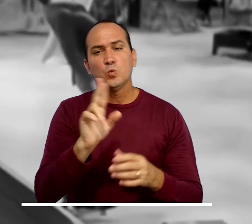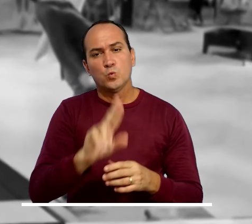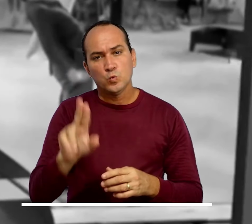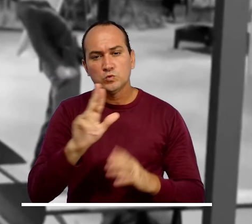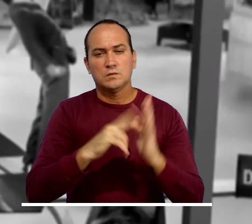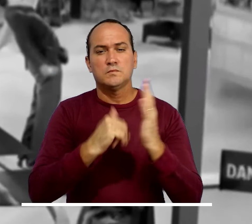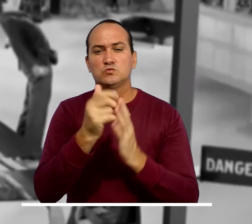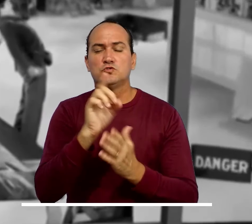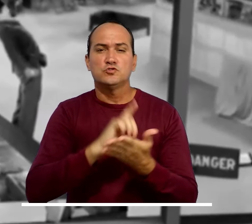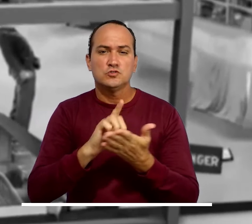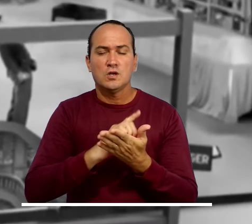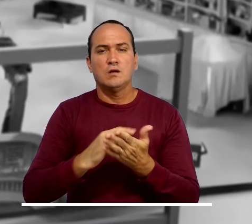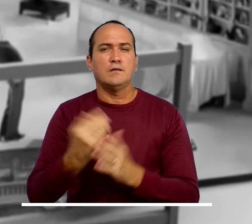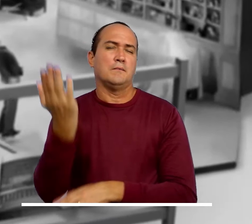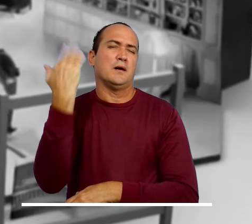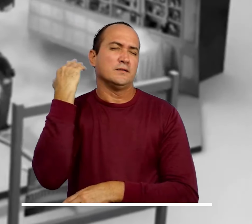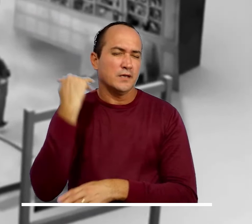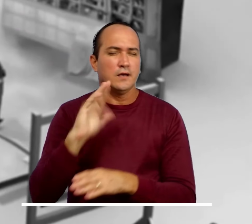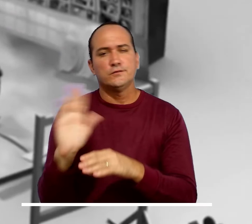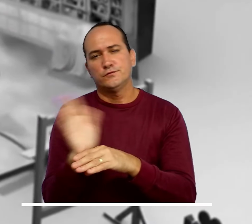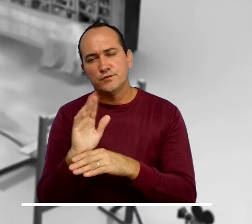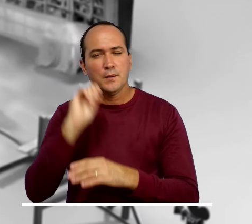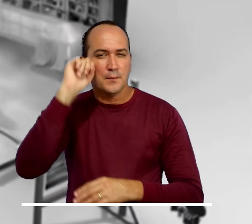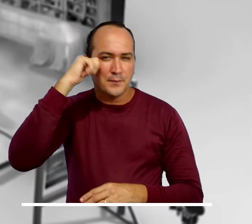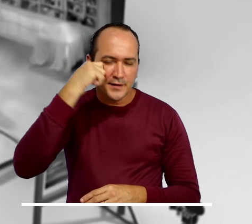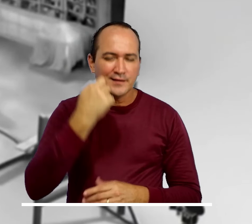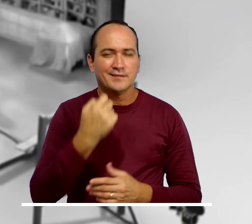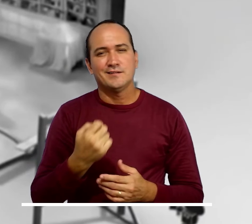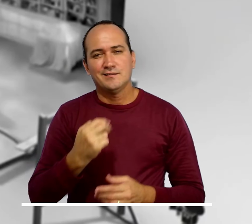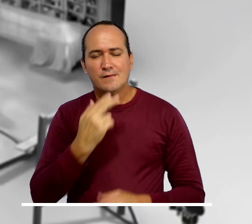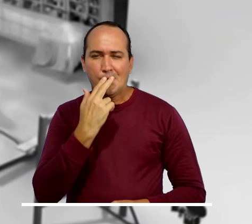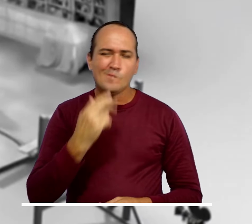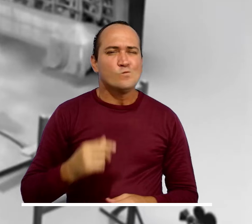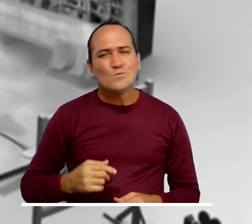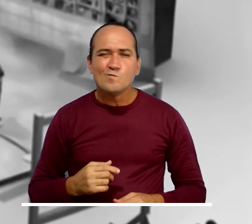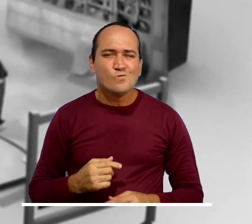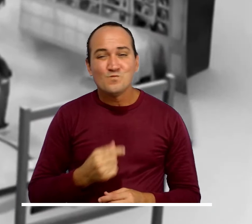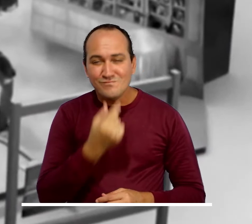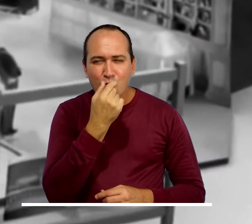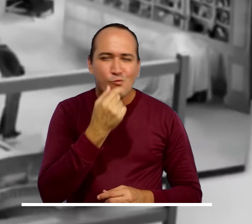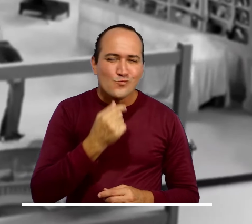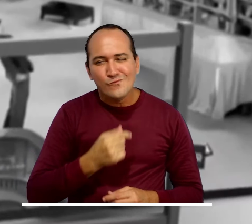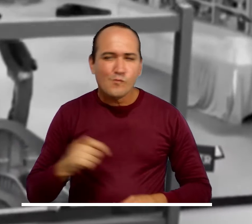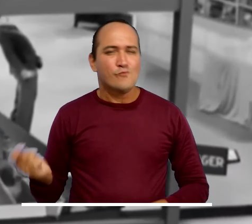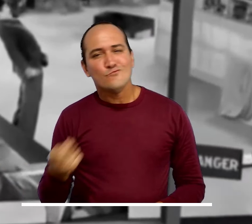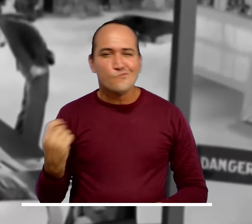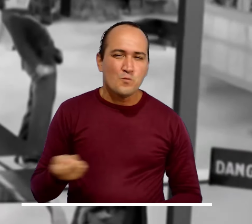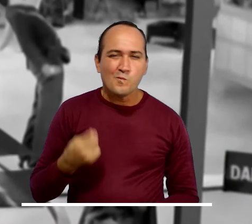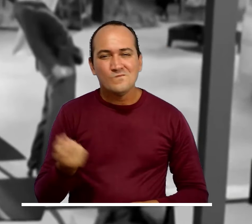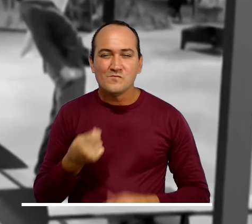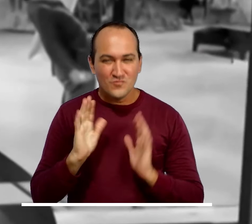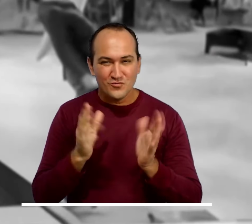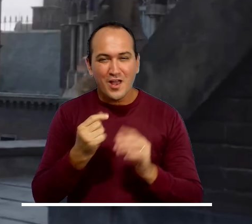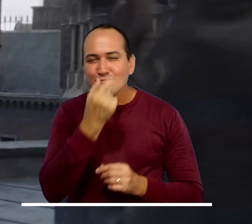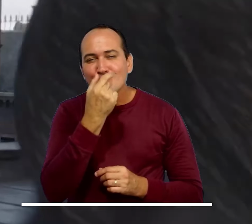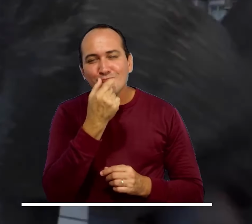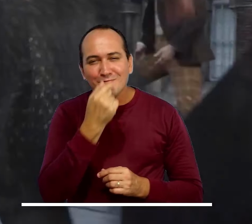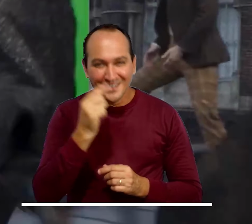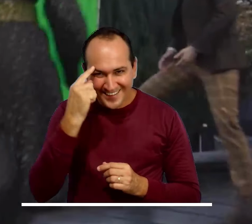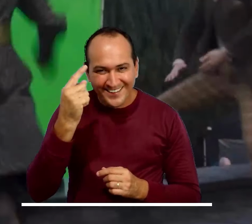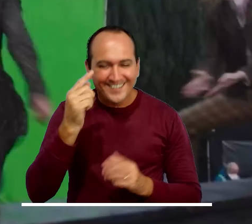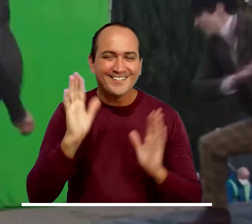feito desde o cinema preto e branco, desde os filmes do Chaplin, ou ainda, por exemplo, no Mágico de Oz também foi utilizada essa